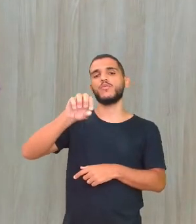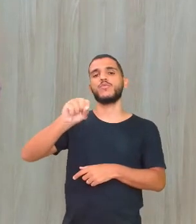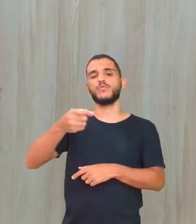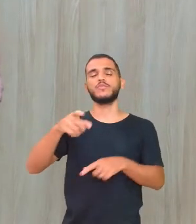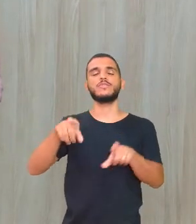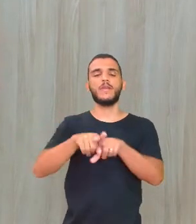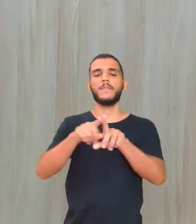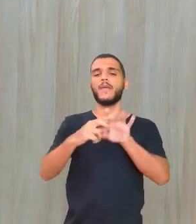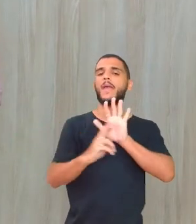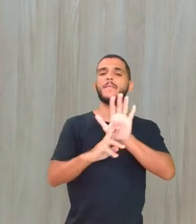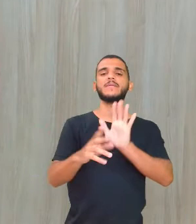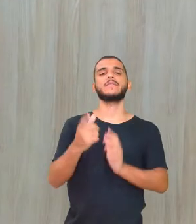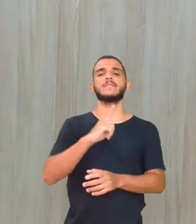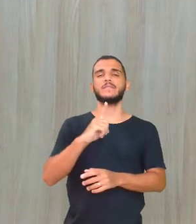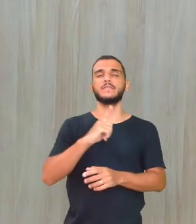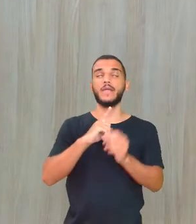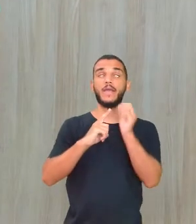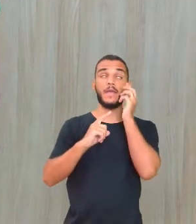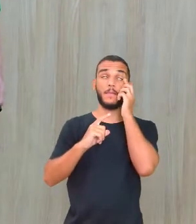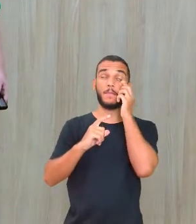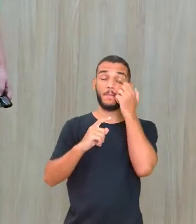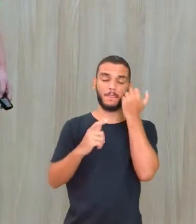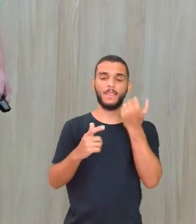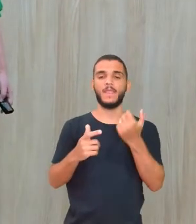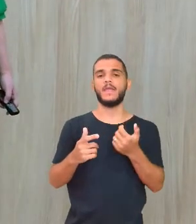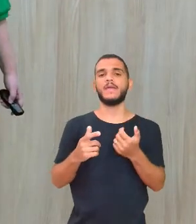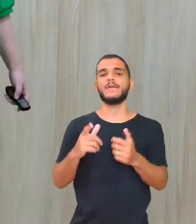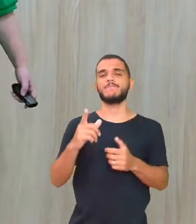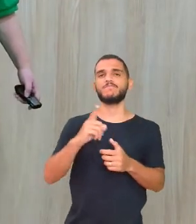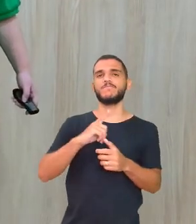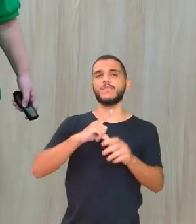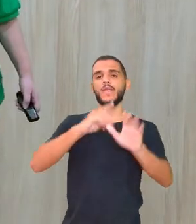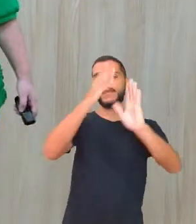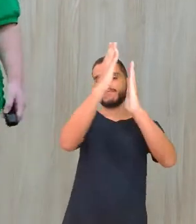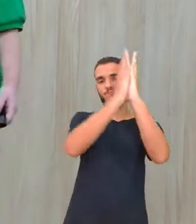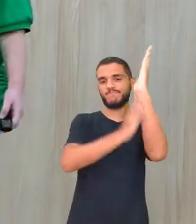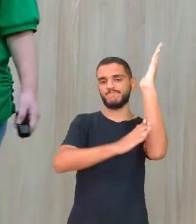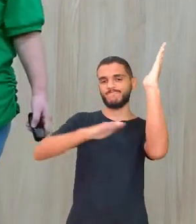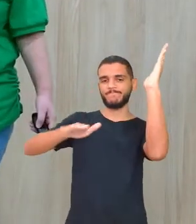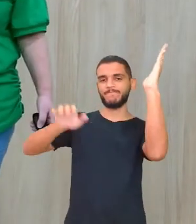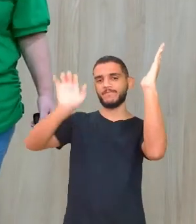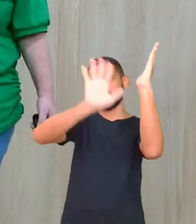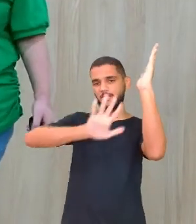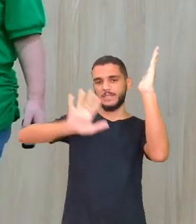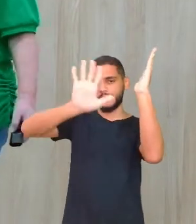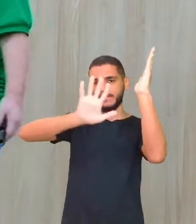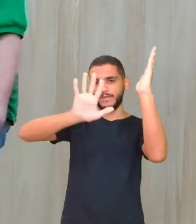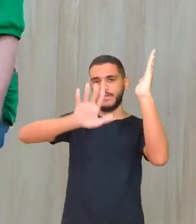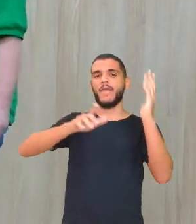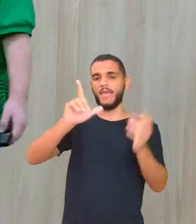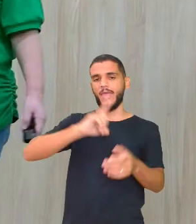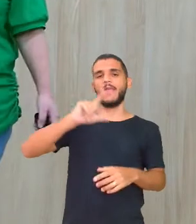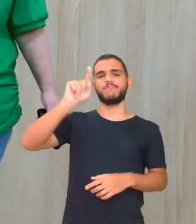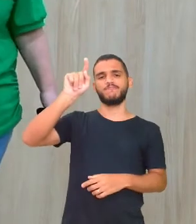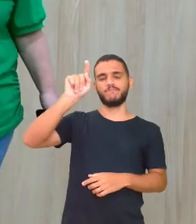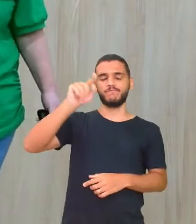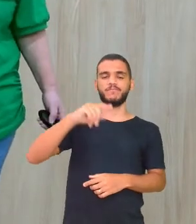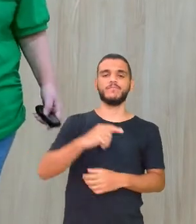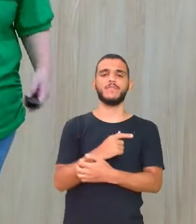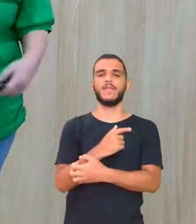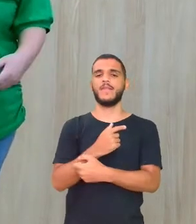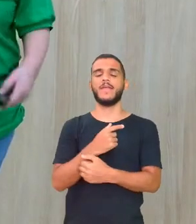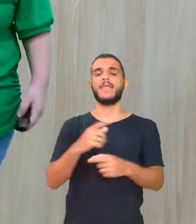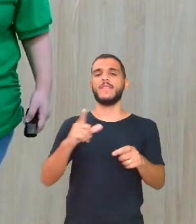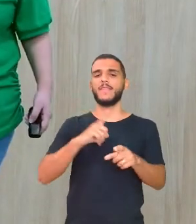coordenadas cartesianas ou outra coordenada, dependendo do espaço que esteja.